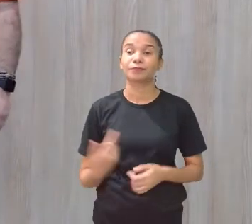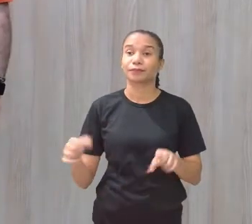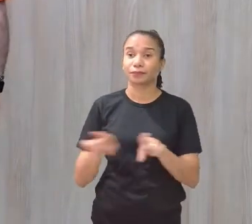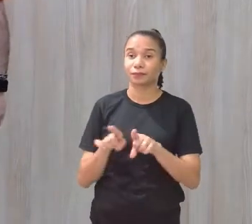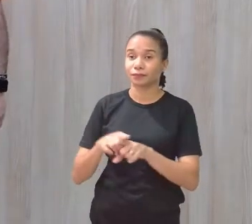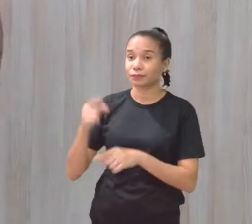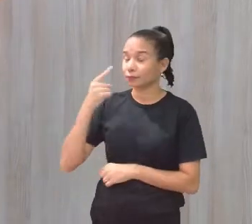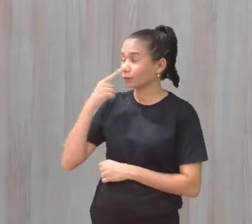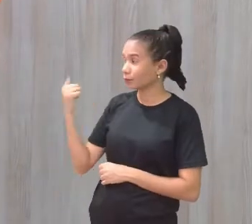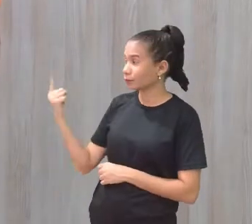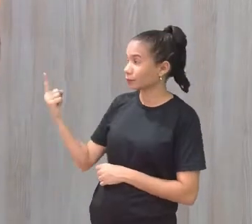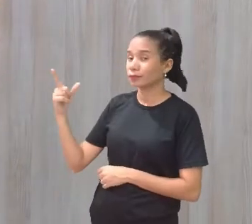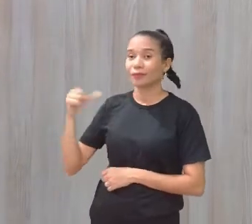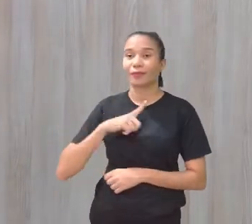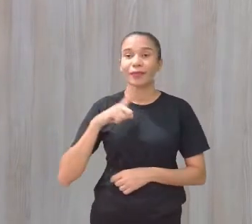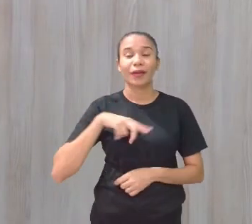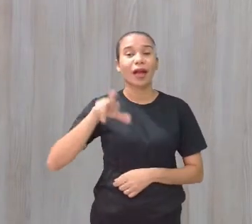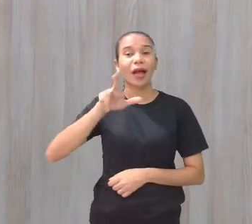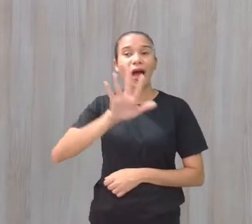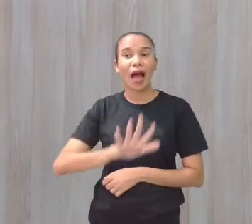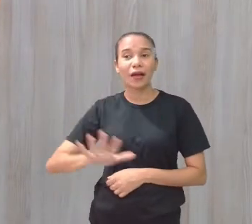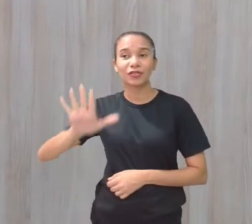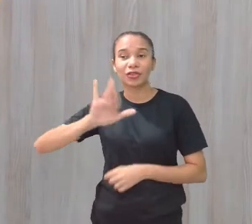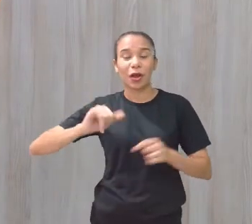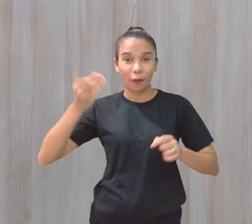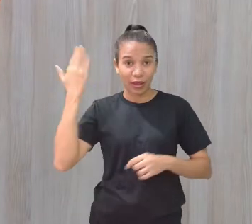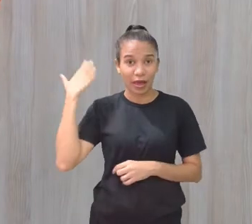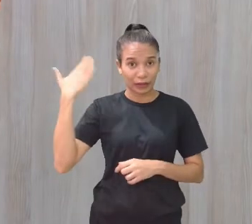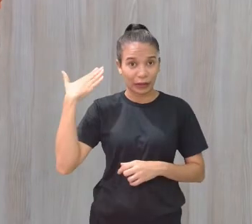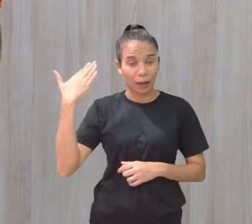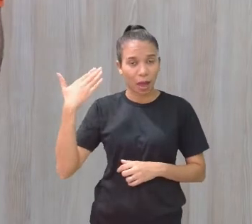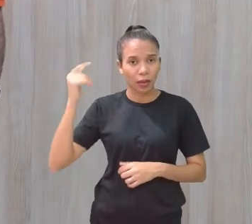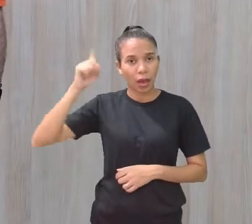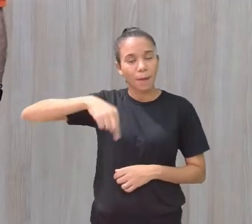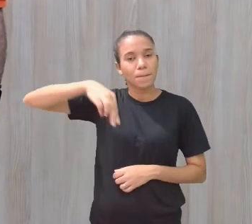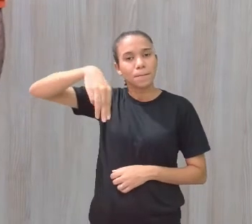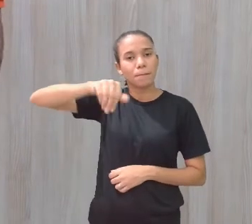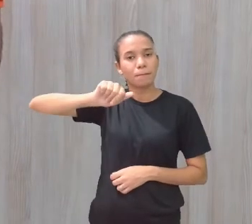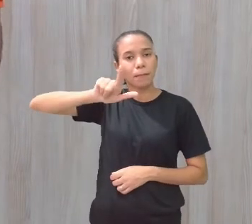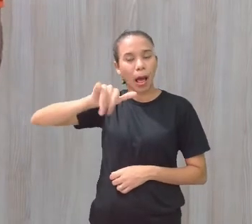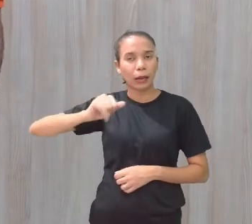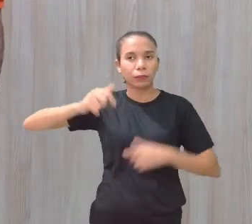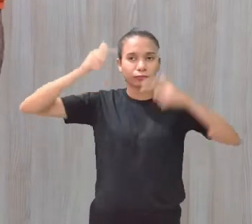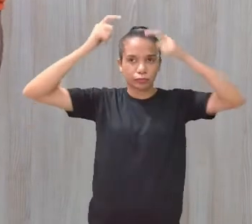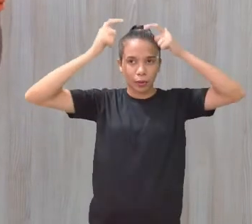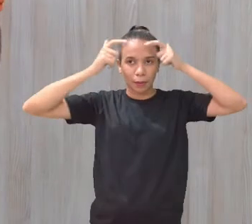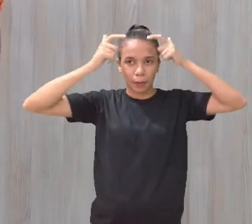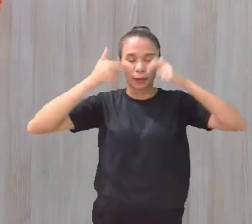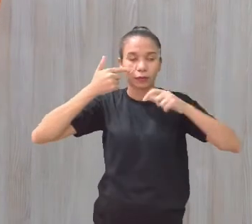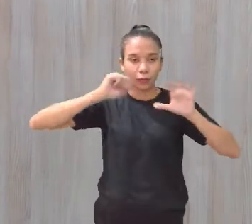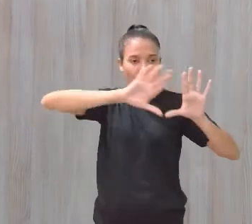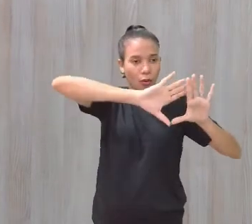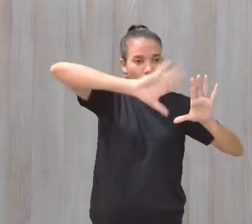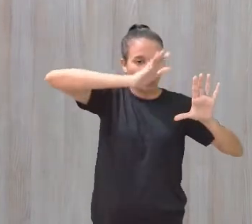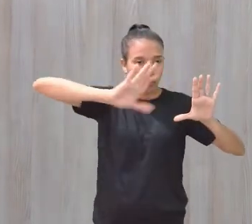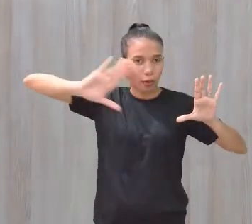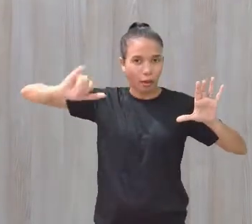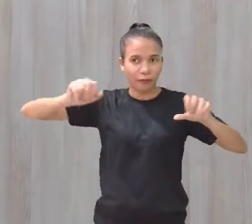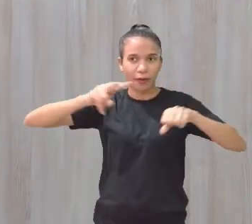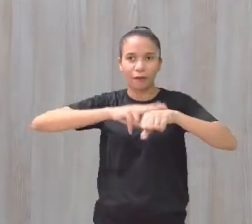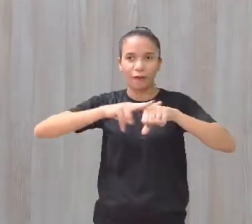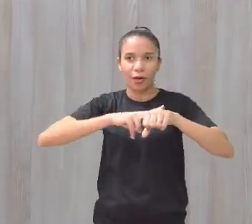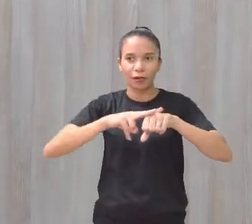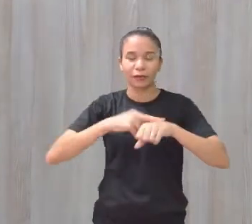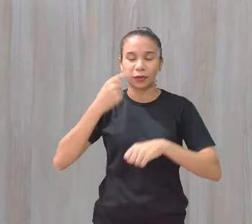Aqui a gente tem, ó, a região, né, do reino, né, de Mali, né, do Império de Mali, certo? E veja, na região